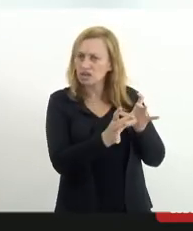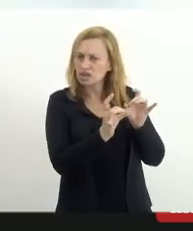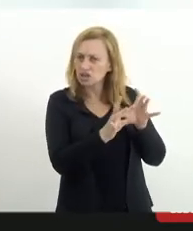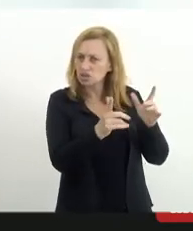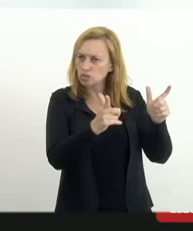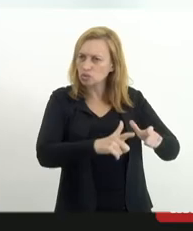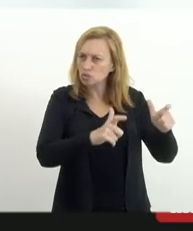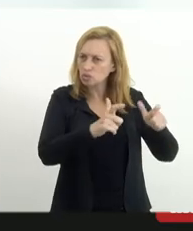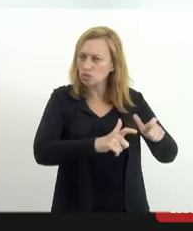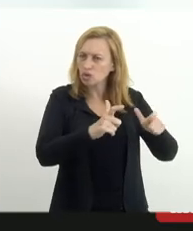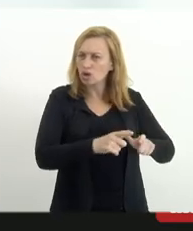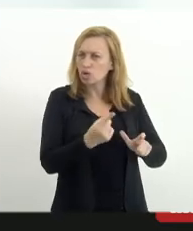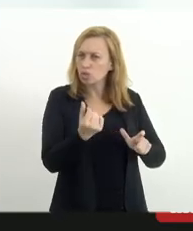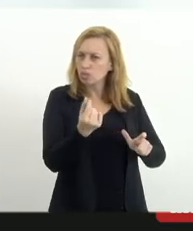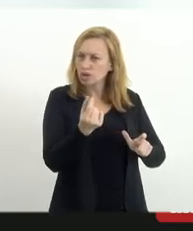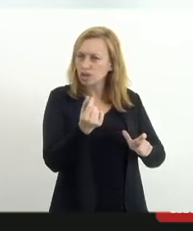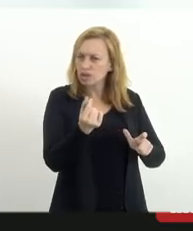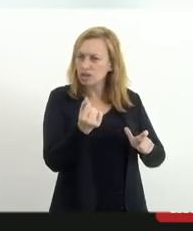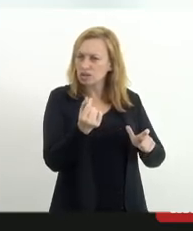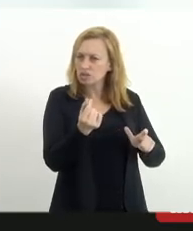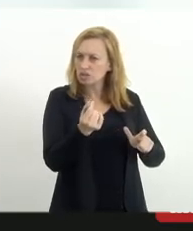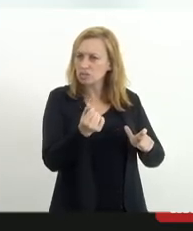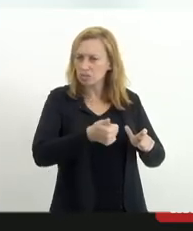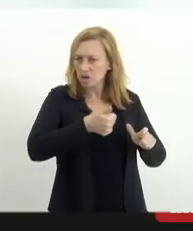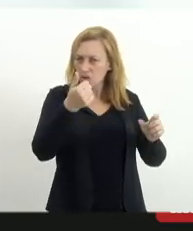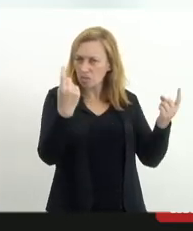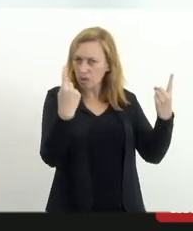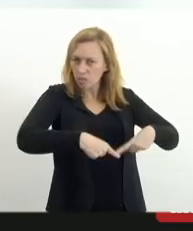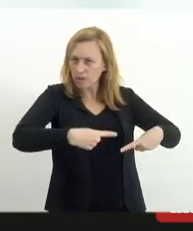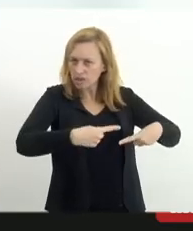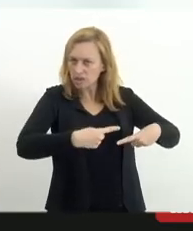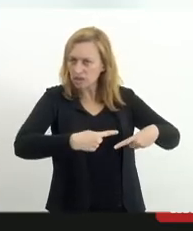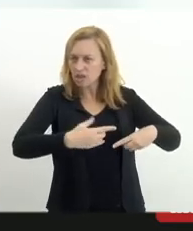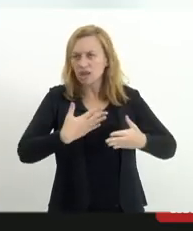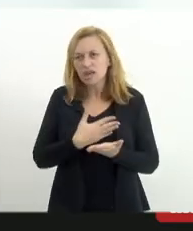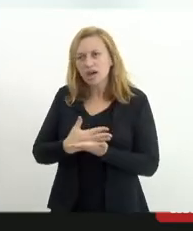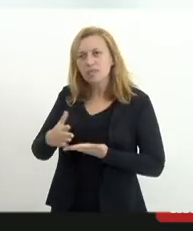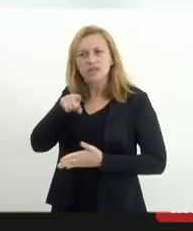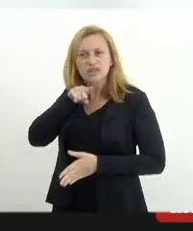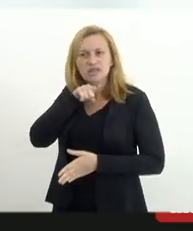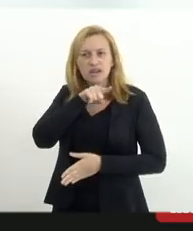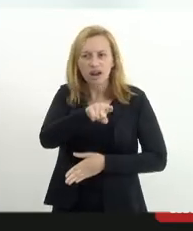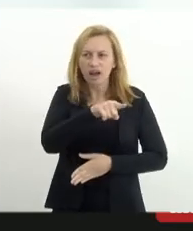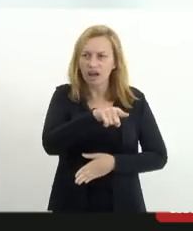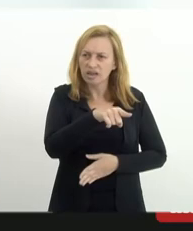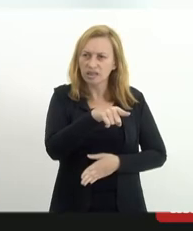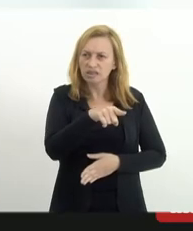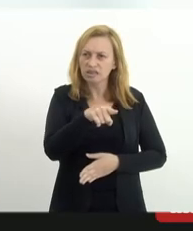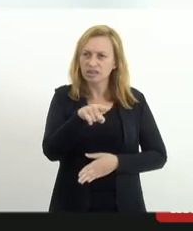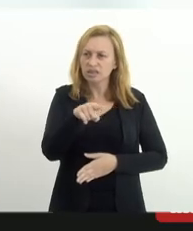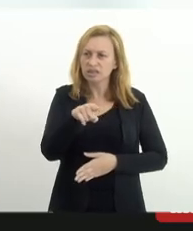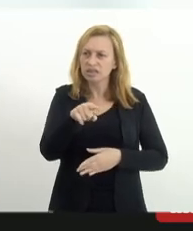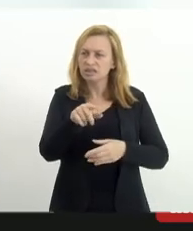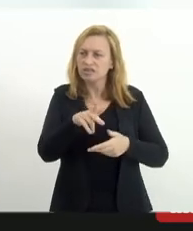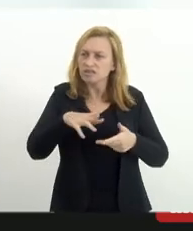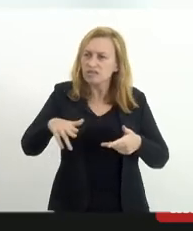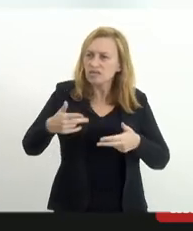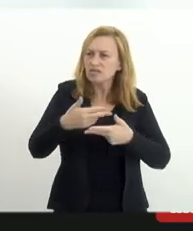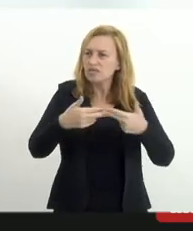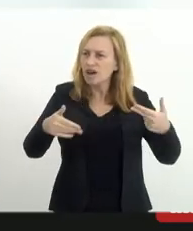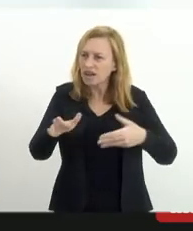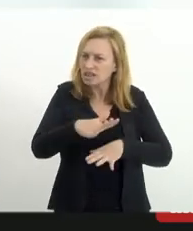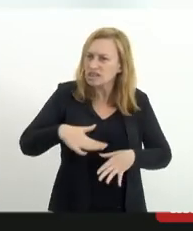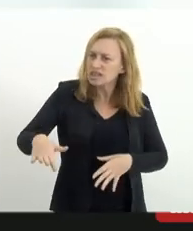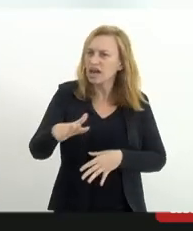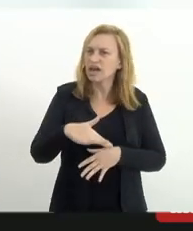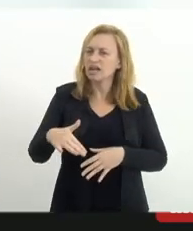local a um preço mais competitivo, e abrisse lá uma série de áreas para